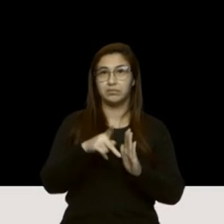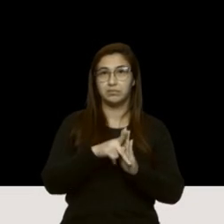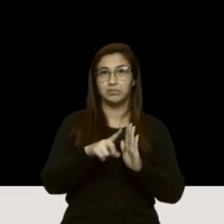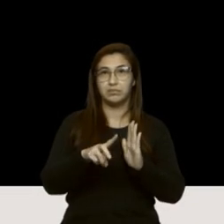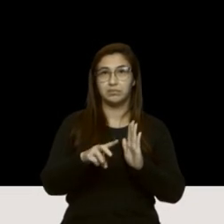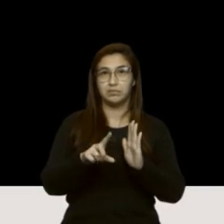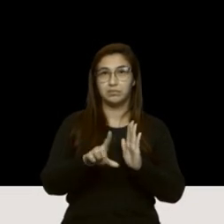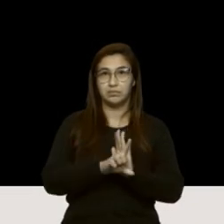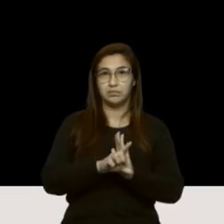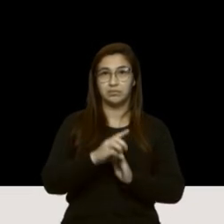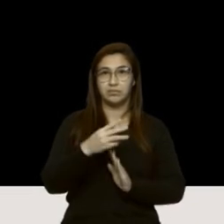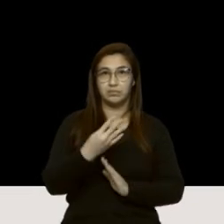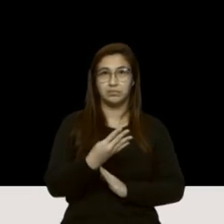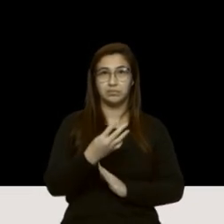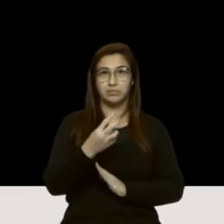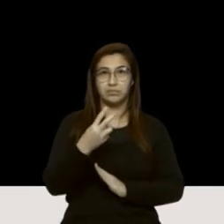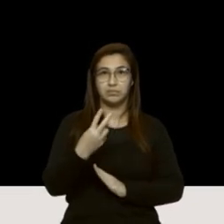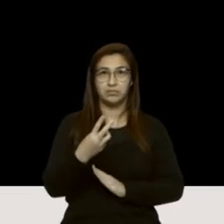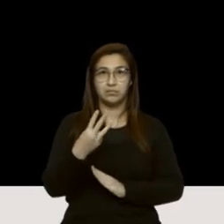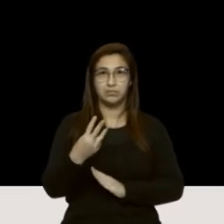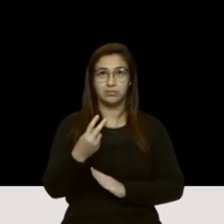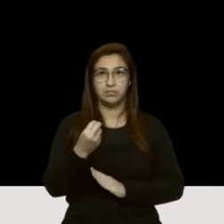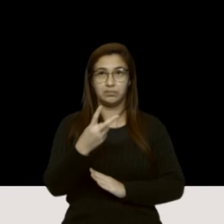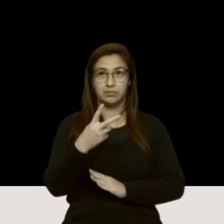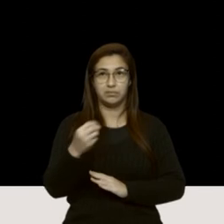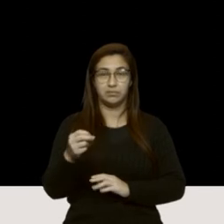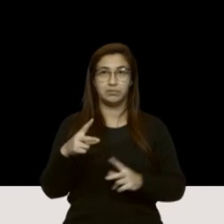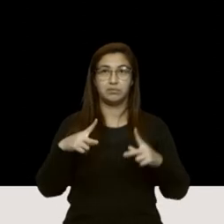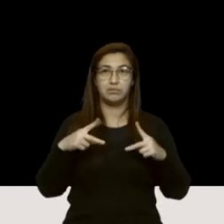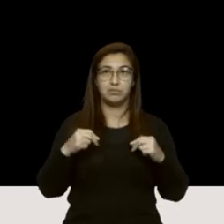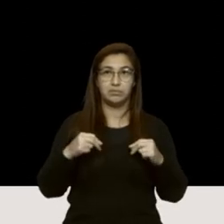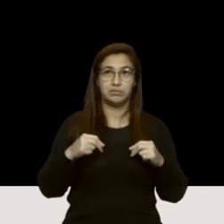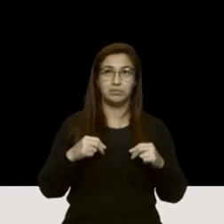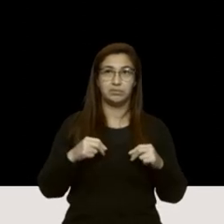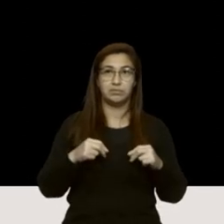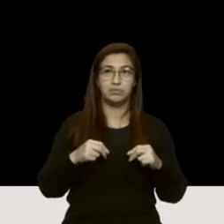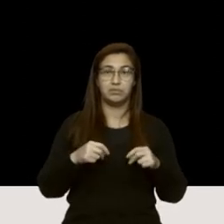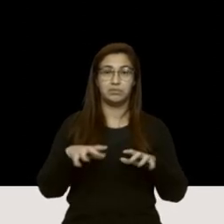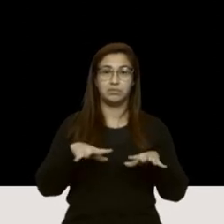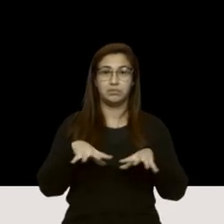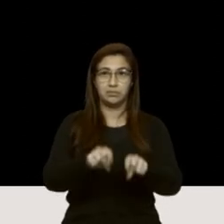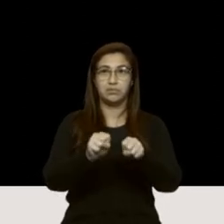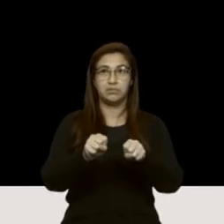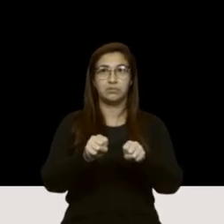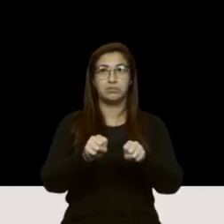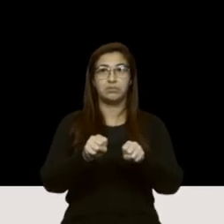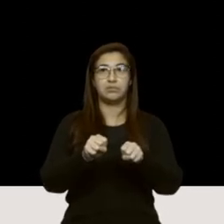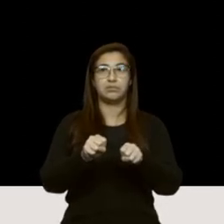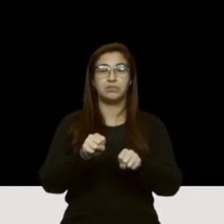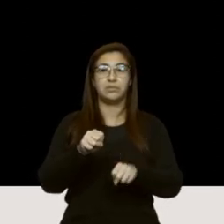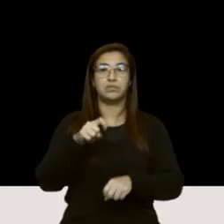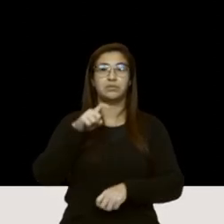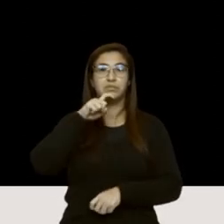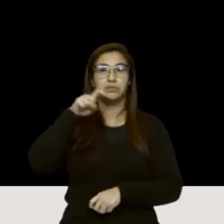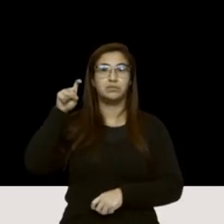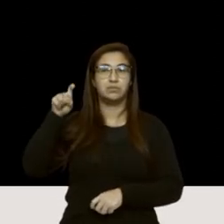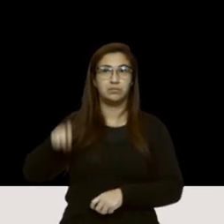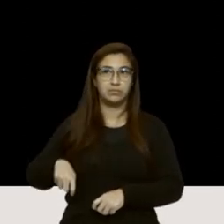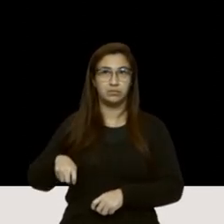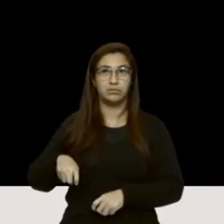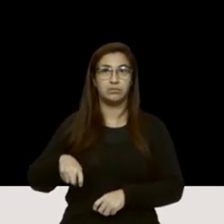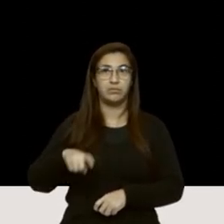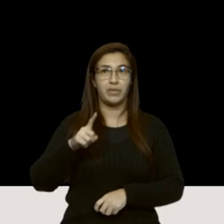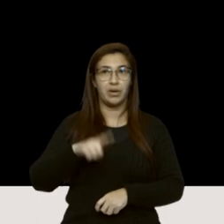423-2022, que pretende reconhecer o extermínio de ucranianos por meio da fome como